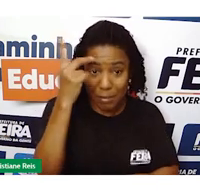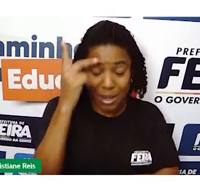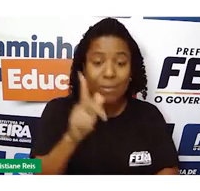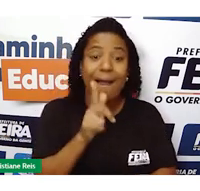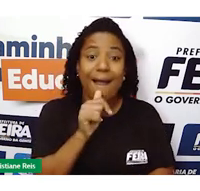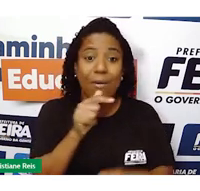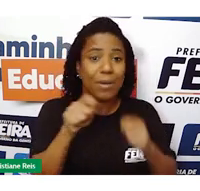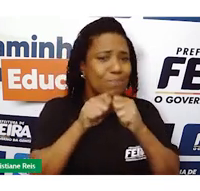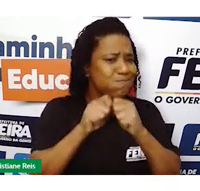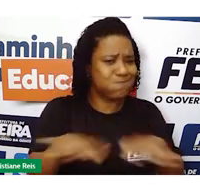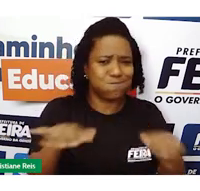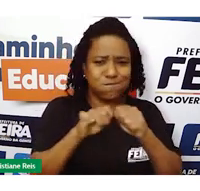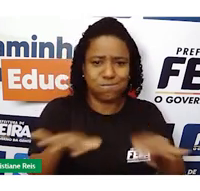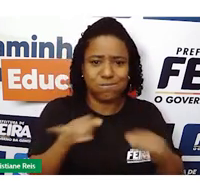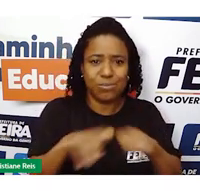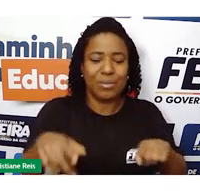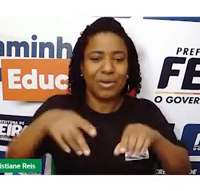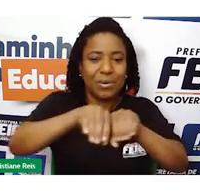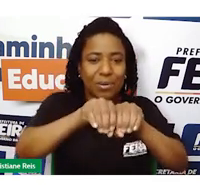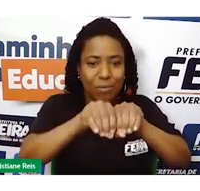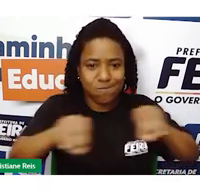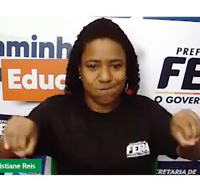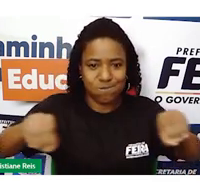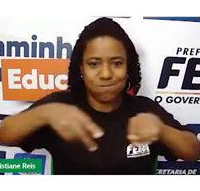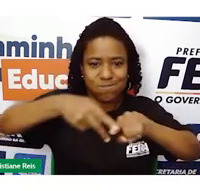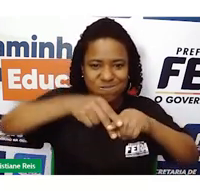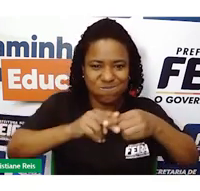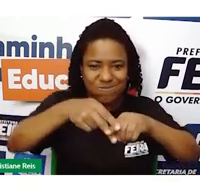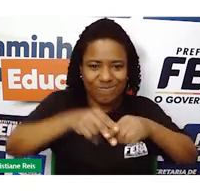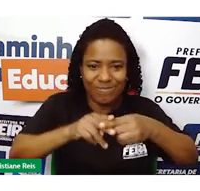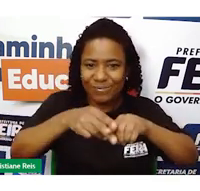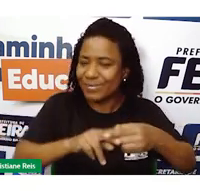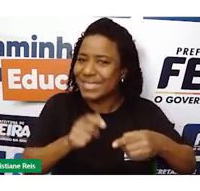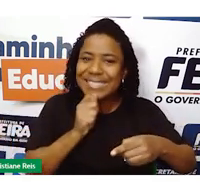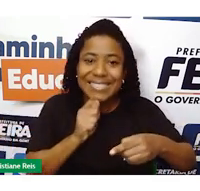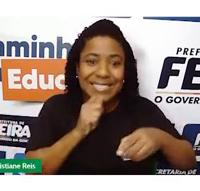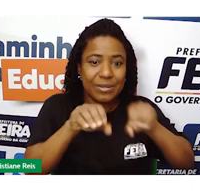altas, porque as redes são muito antigas, redes de 50, 60 anos.